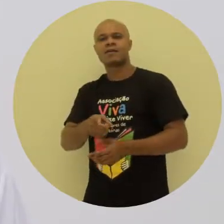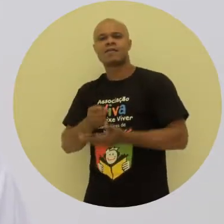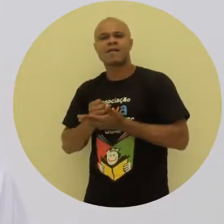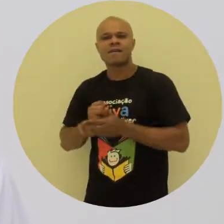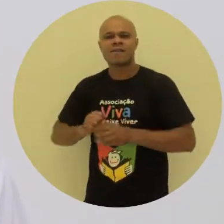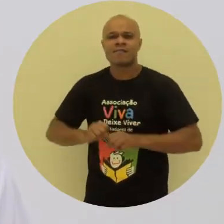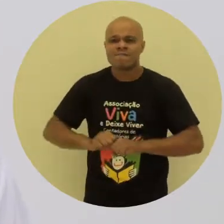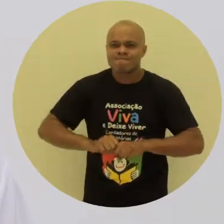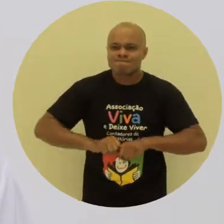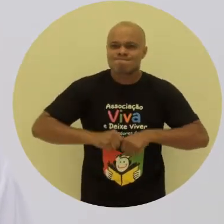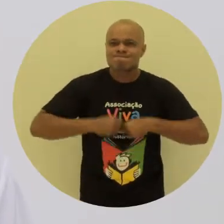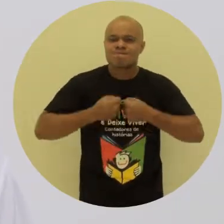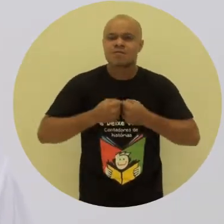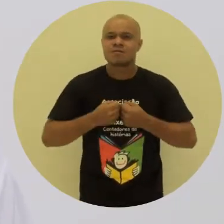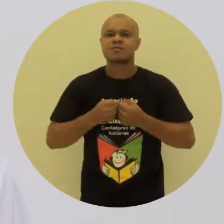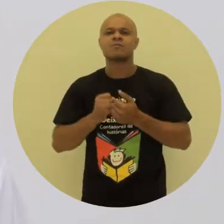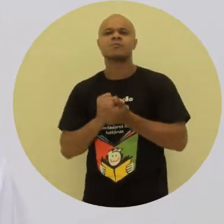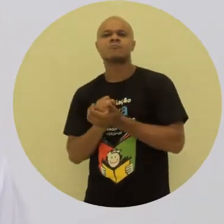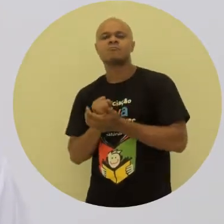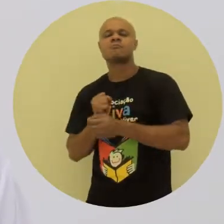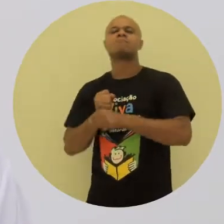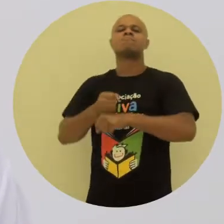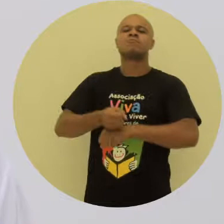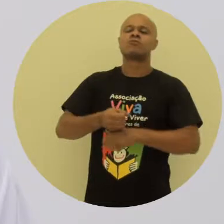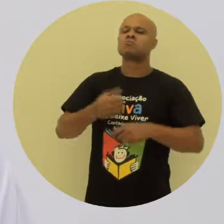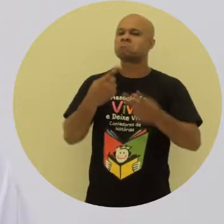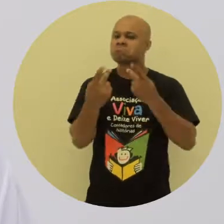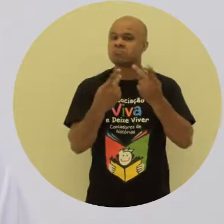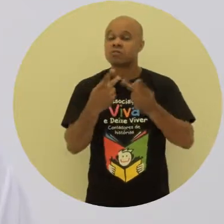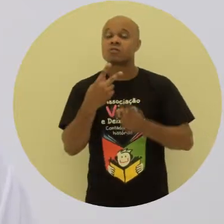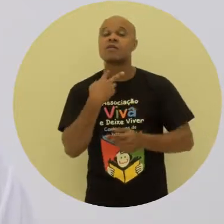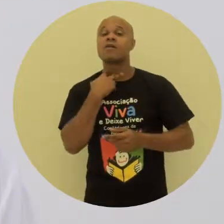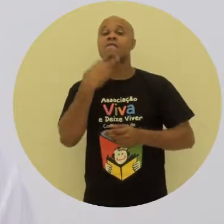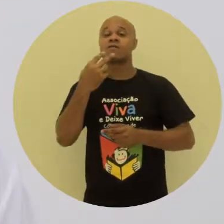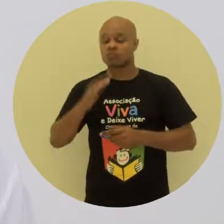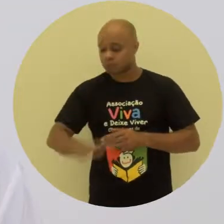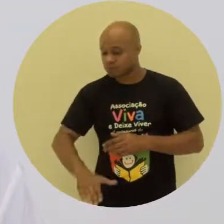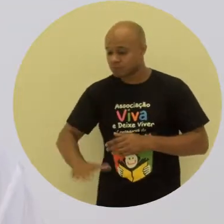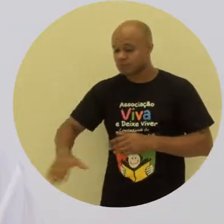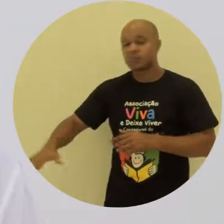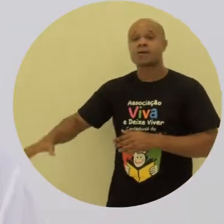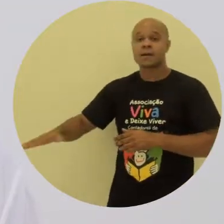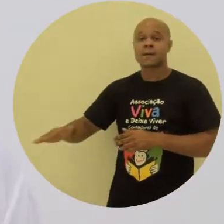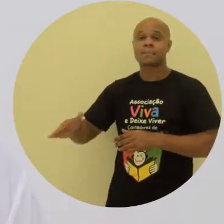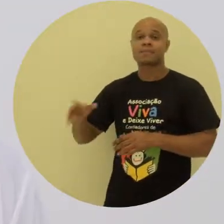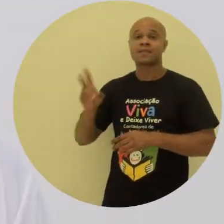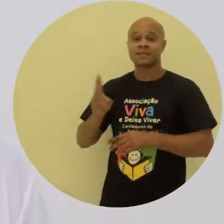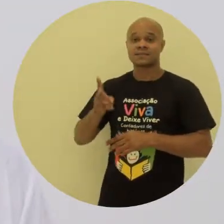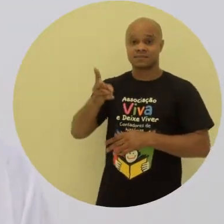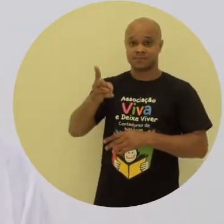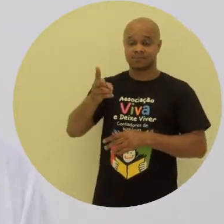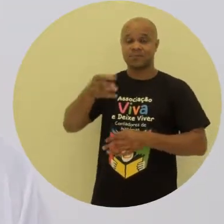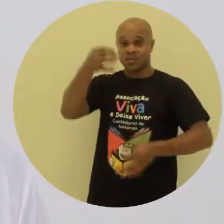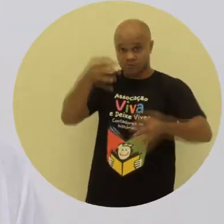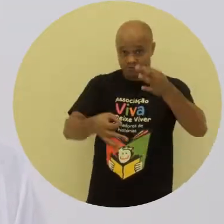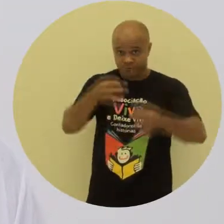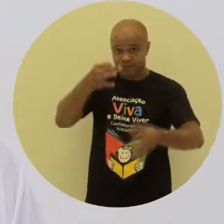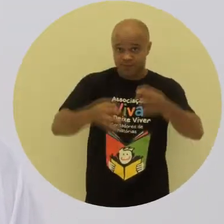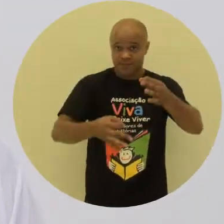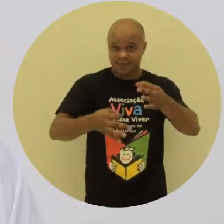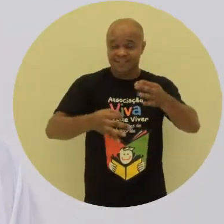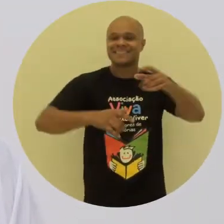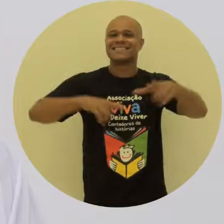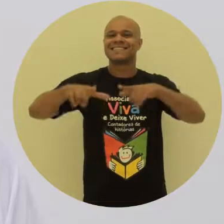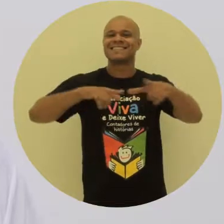ações. No nosso trabalho, a maior voz é a da criança. E vamos trabalhar também com a